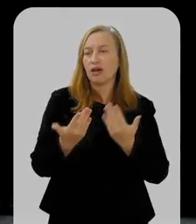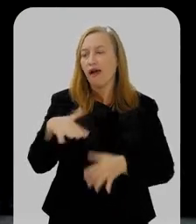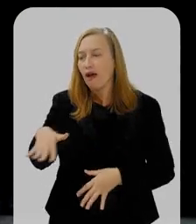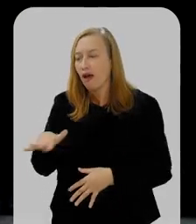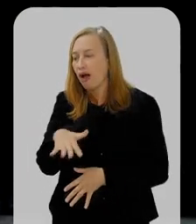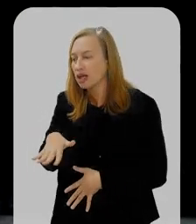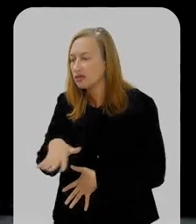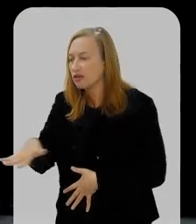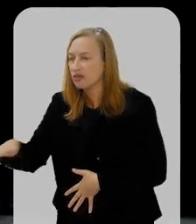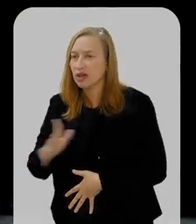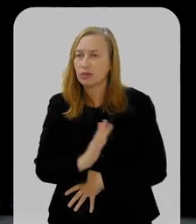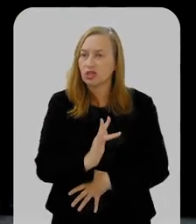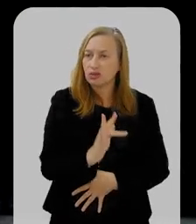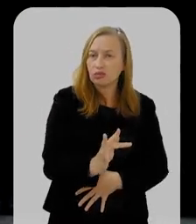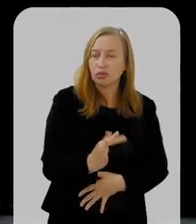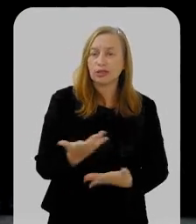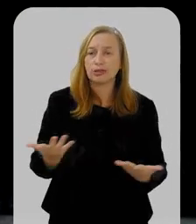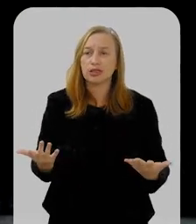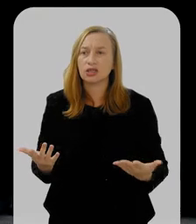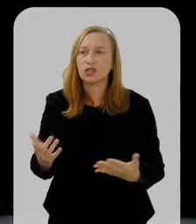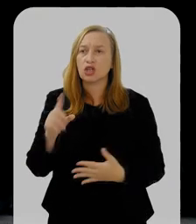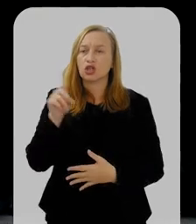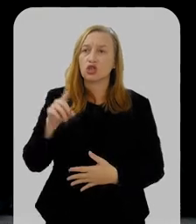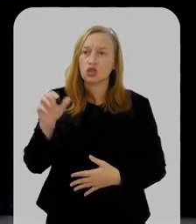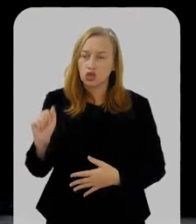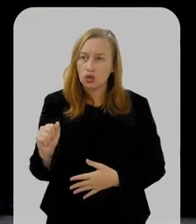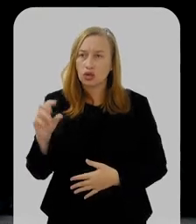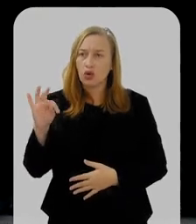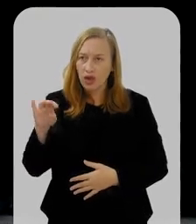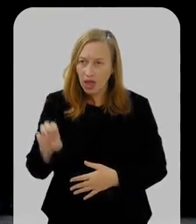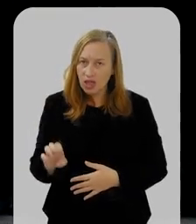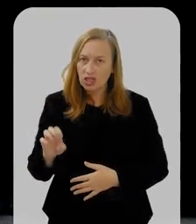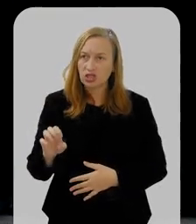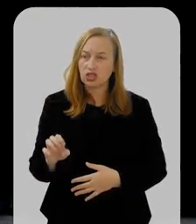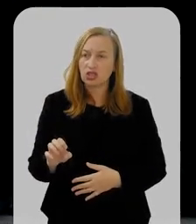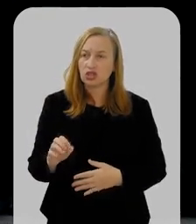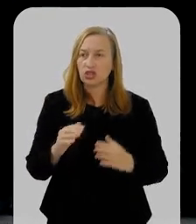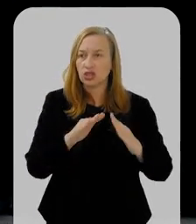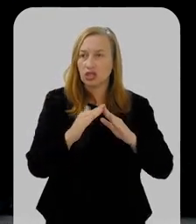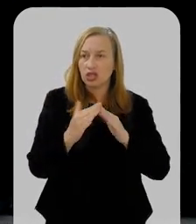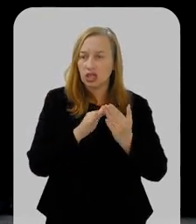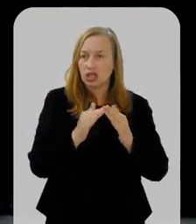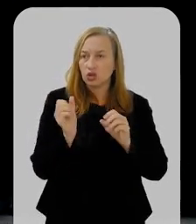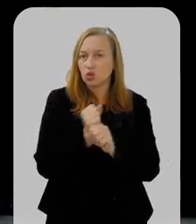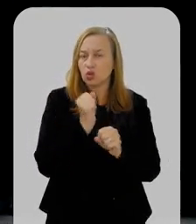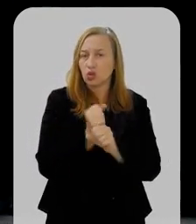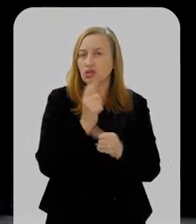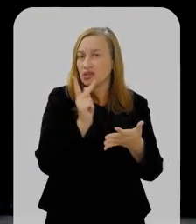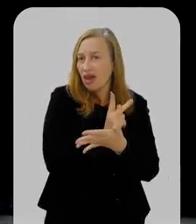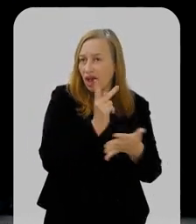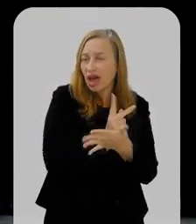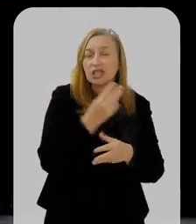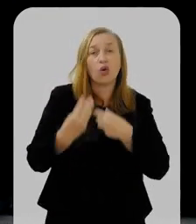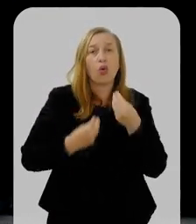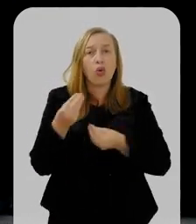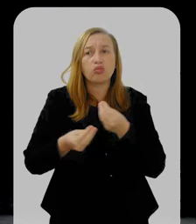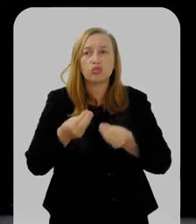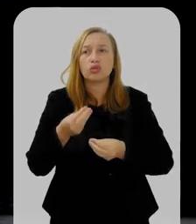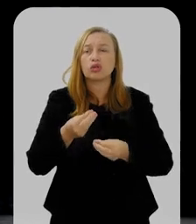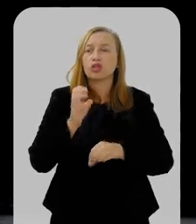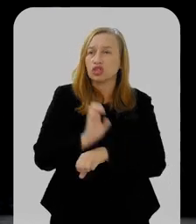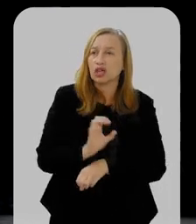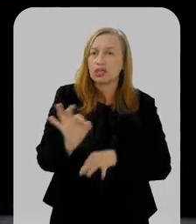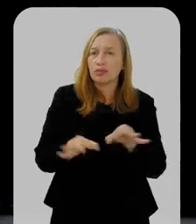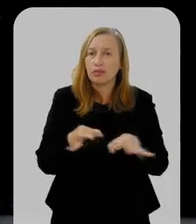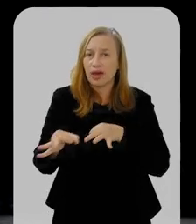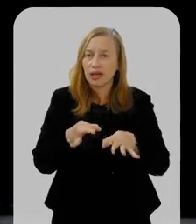tem áreas de favela, Baixada Fluminense, enfim, Zona Oeste ali também apresenta muita irregularidade em construções.